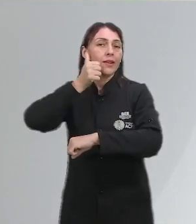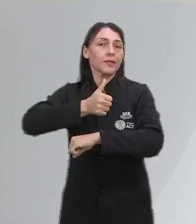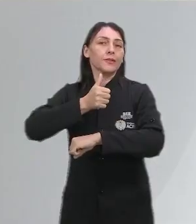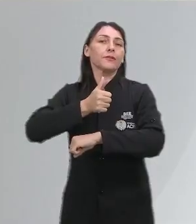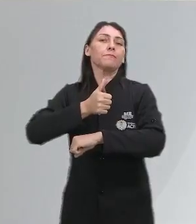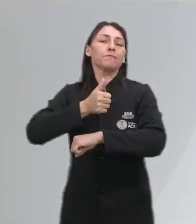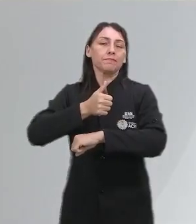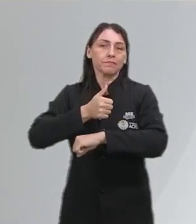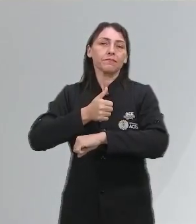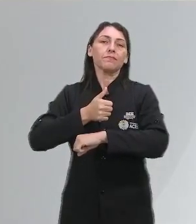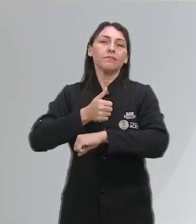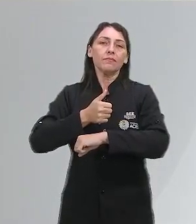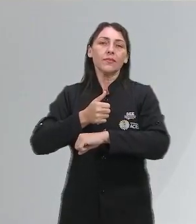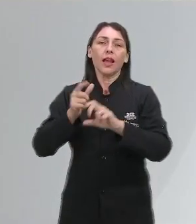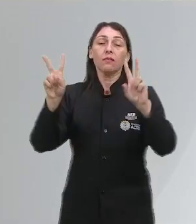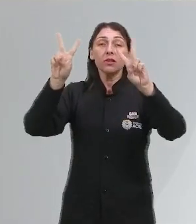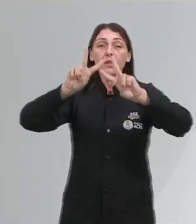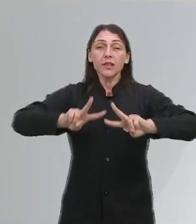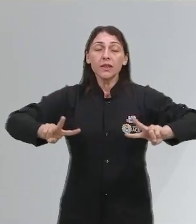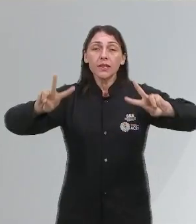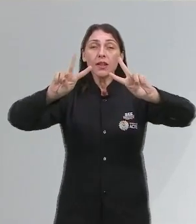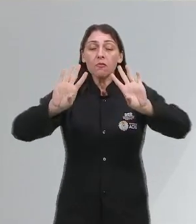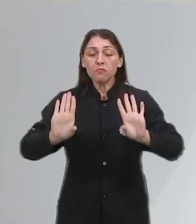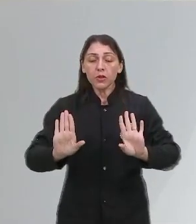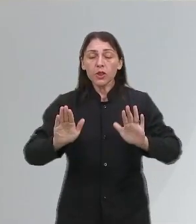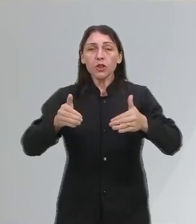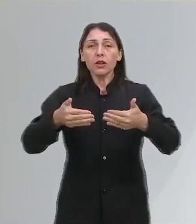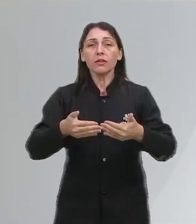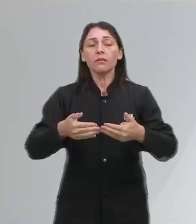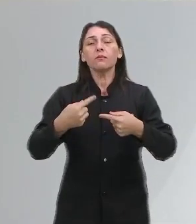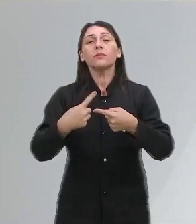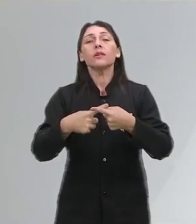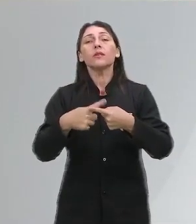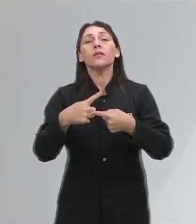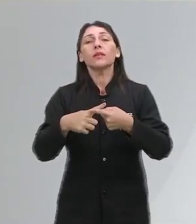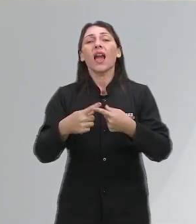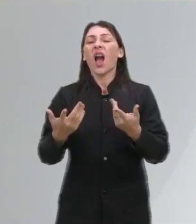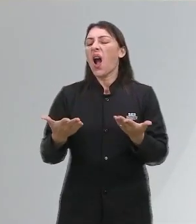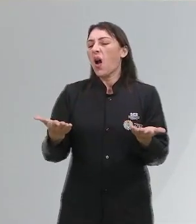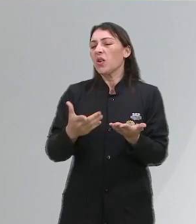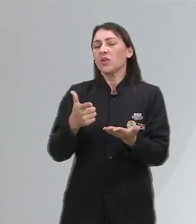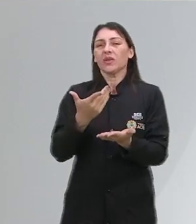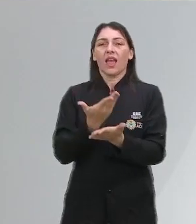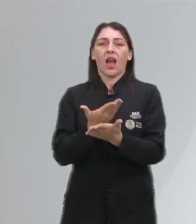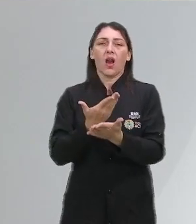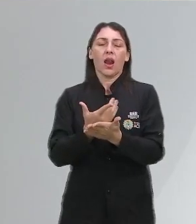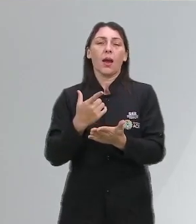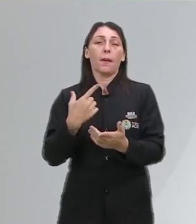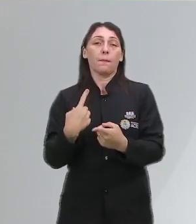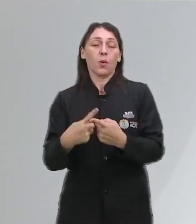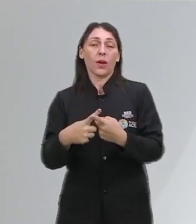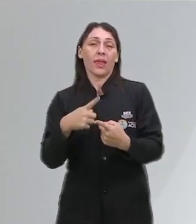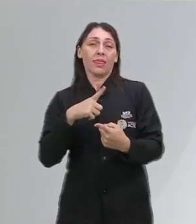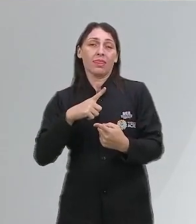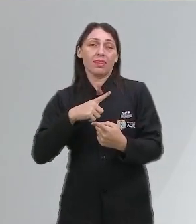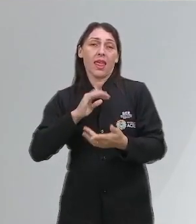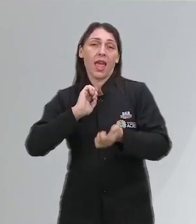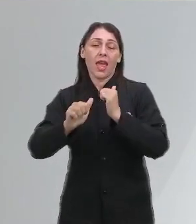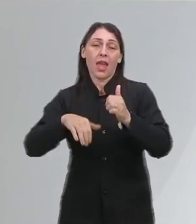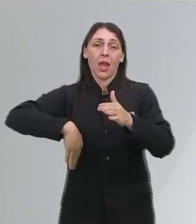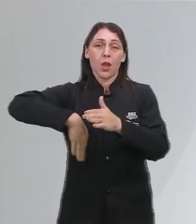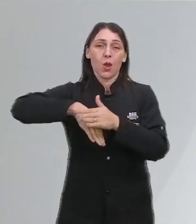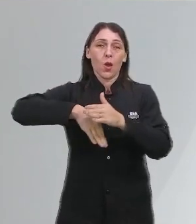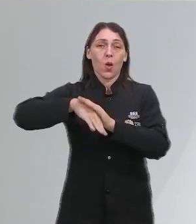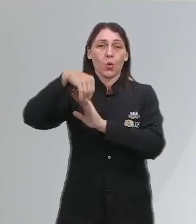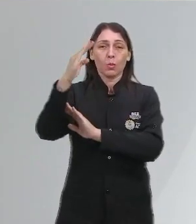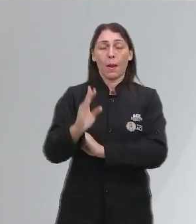A visibilidade, ela é muito mais restrita. Provavelmente você já, hoje não vai ter aula porque tem jogo do Brasil. Mas